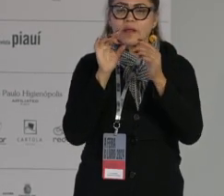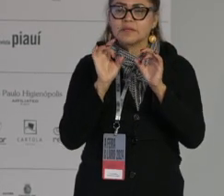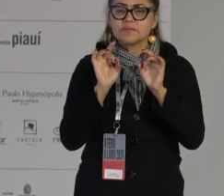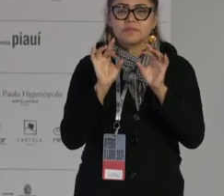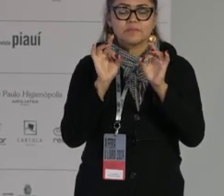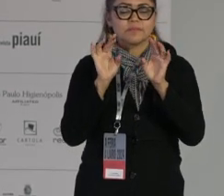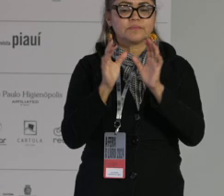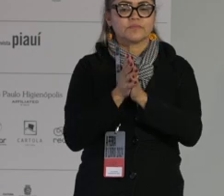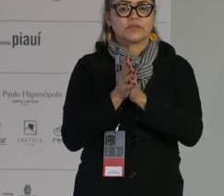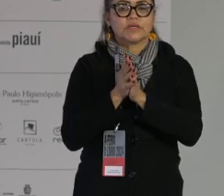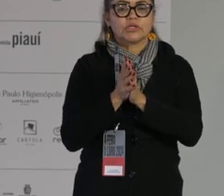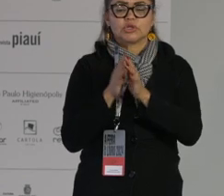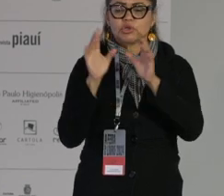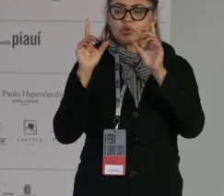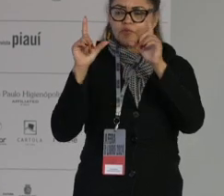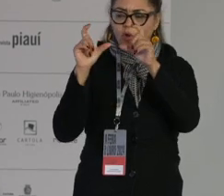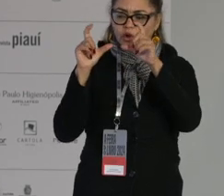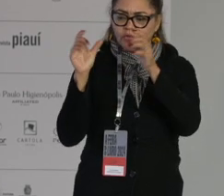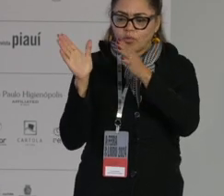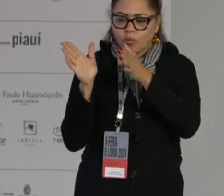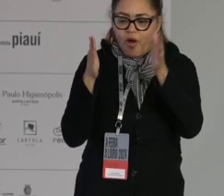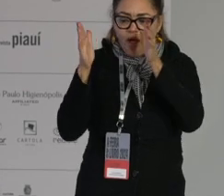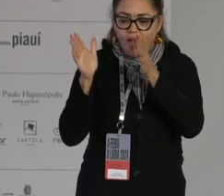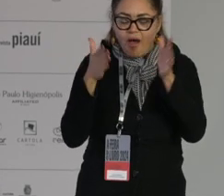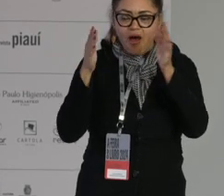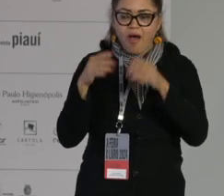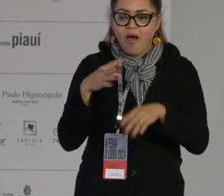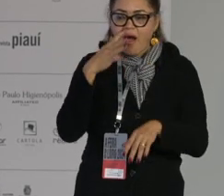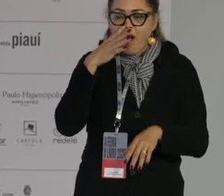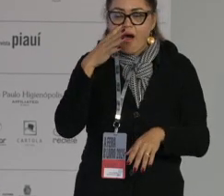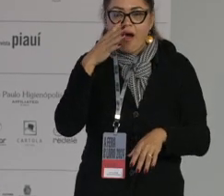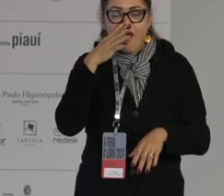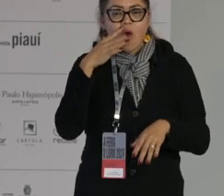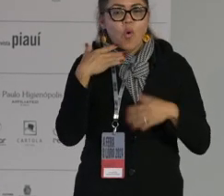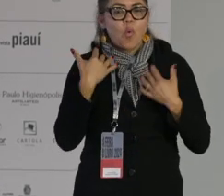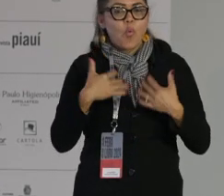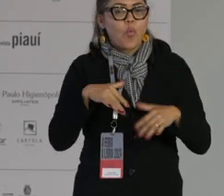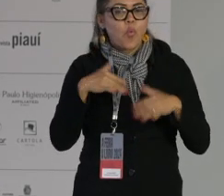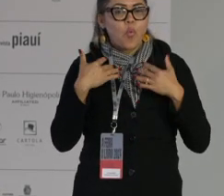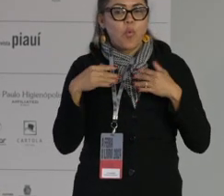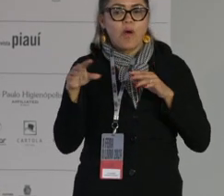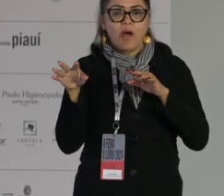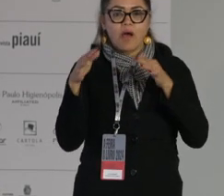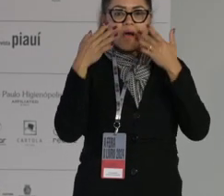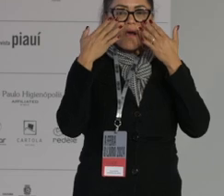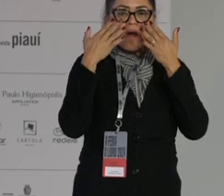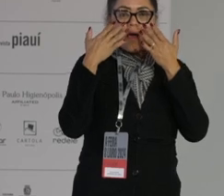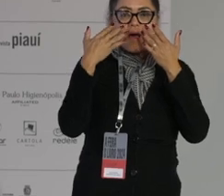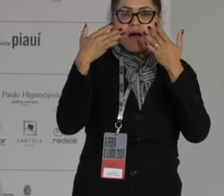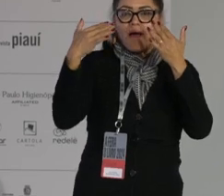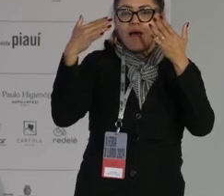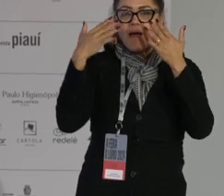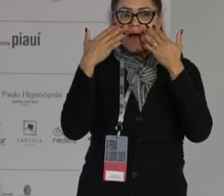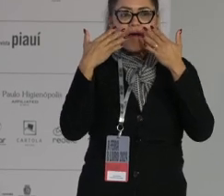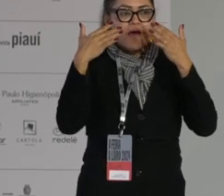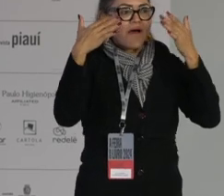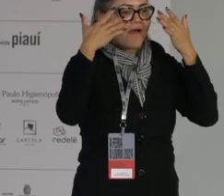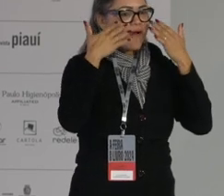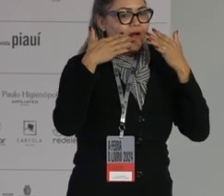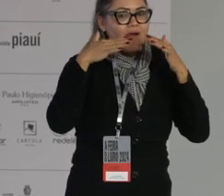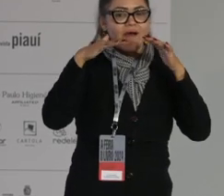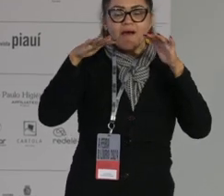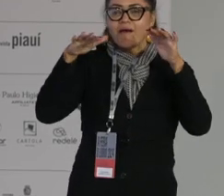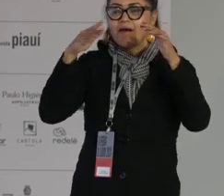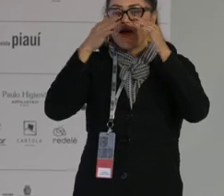Em todas as fotos que encontrei de Milena... Parece haver uma coisa turva em seu olhar, como se seus olhos refletissem